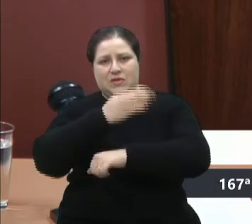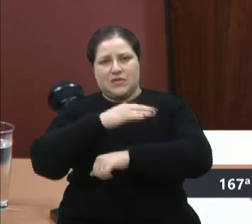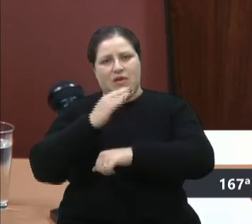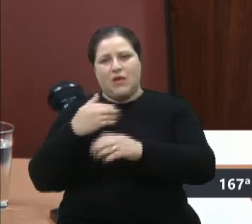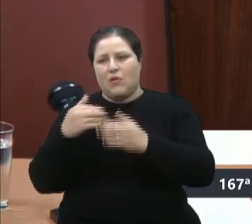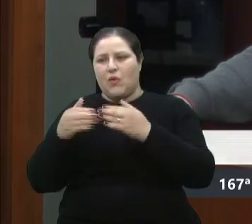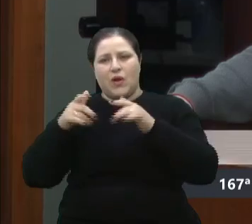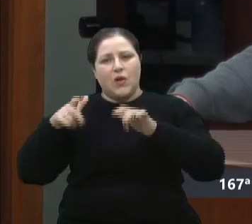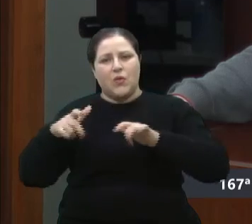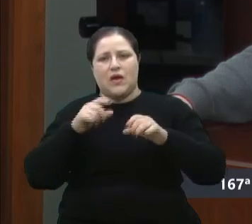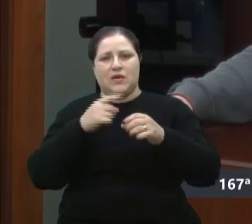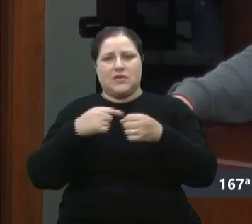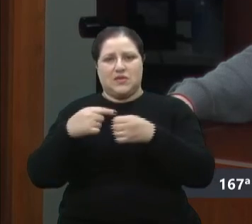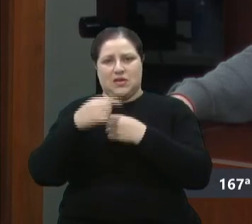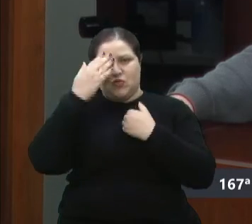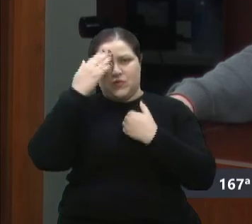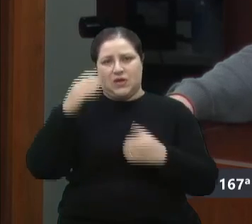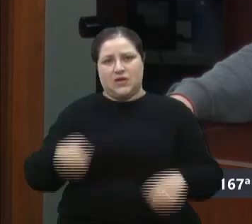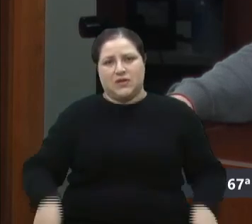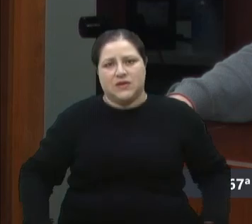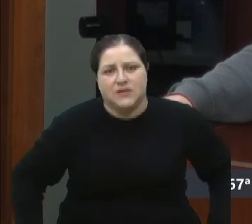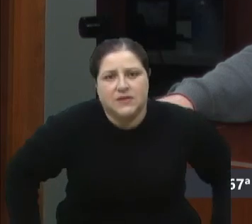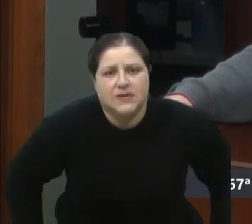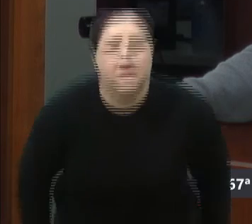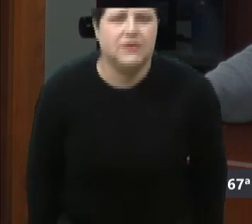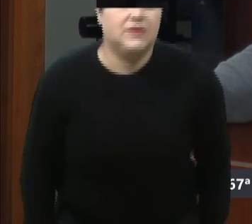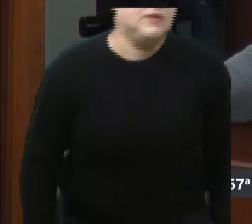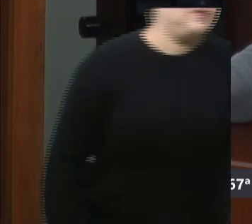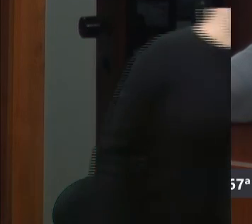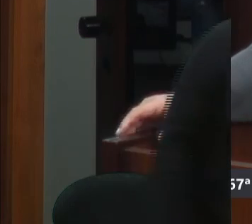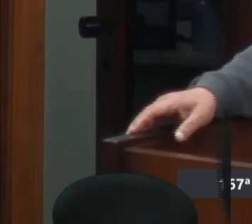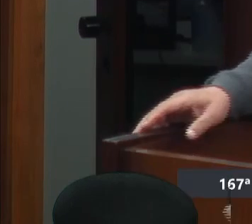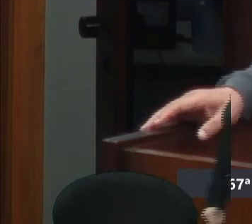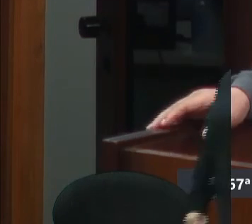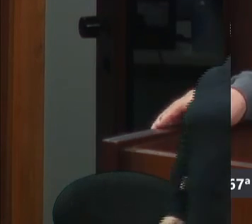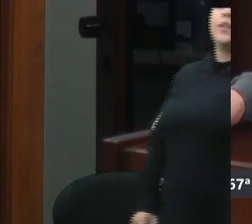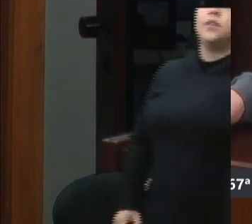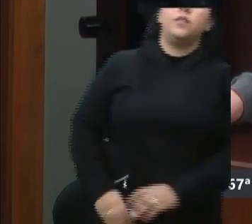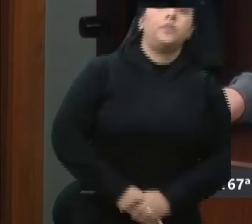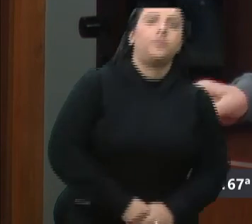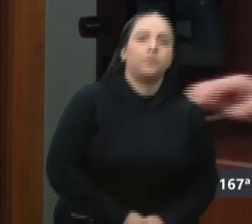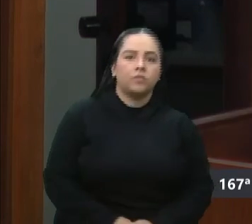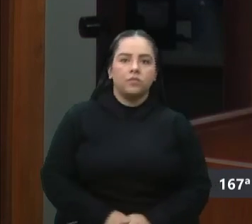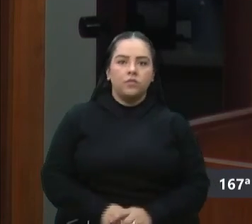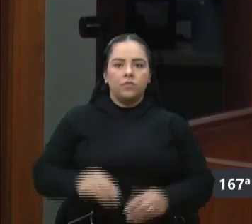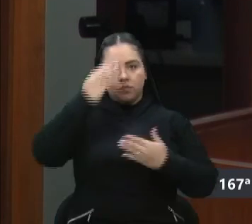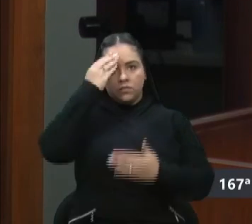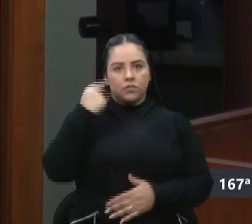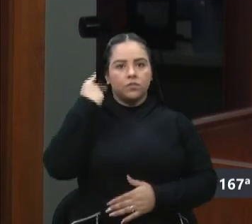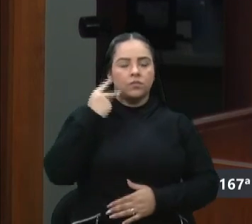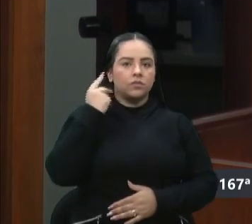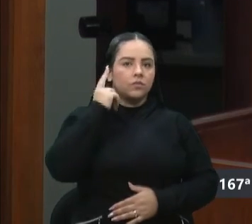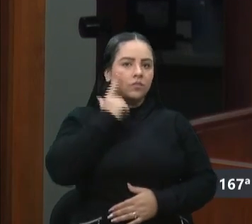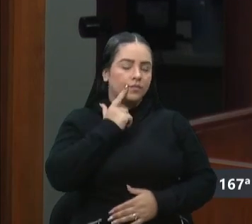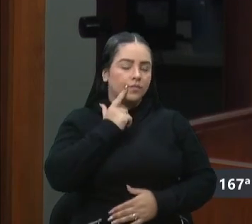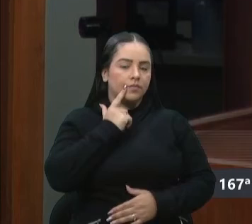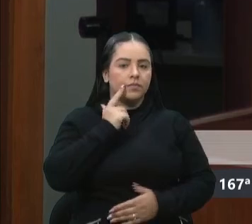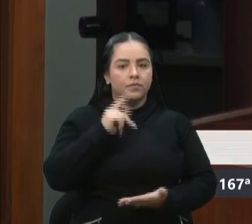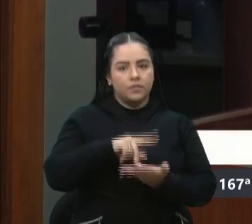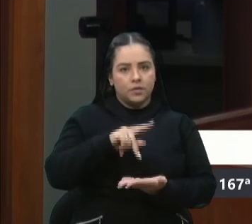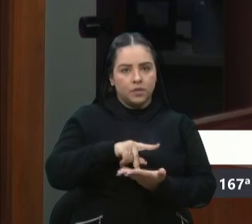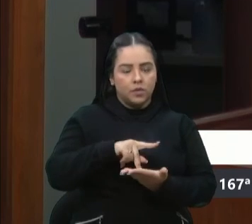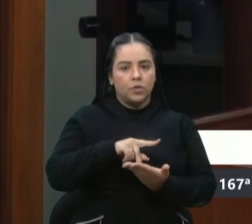vereador. Obrigado, vereador Lucas. Então, eu quero dizer que o ônibus ainda, no Campos da Serra, ainda está,